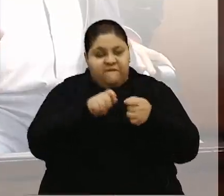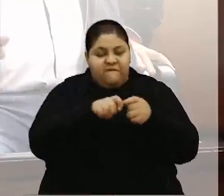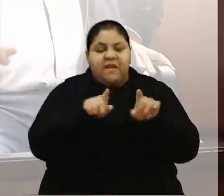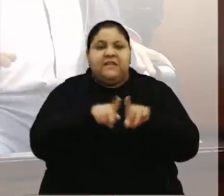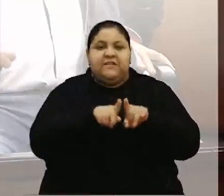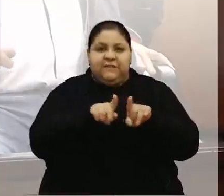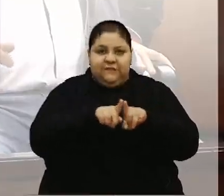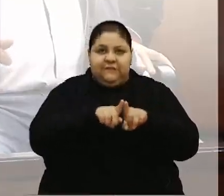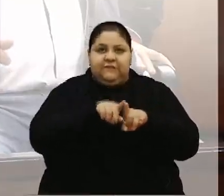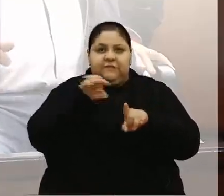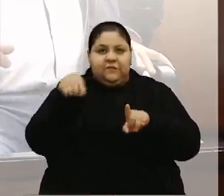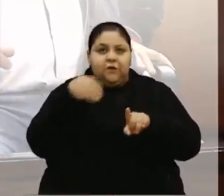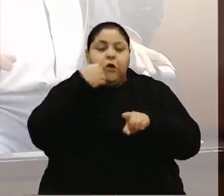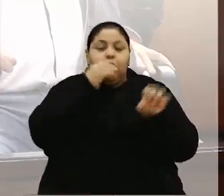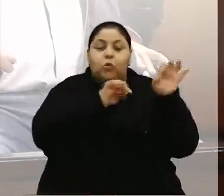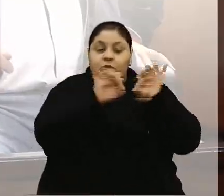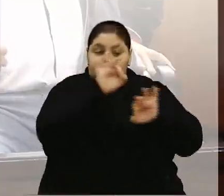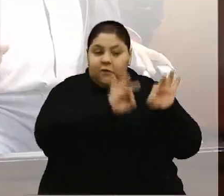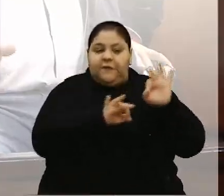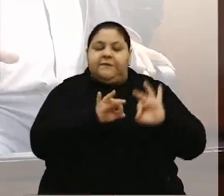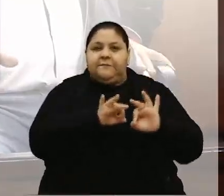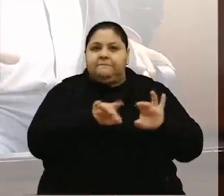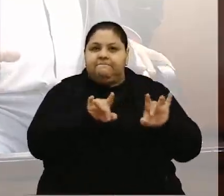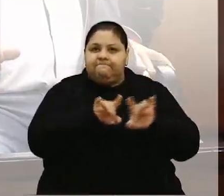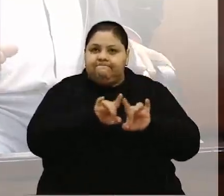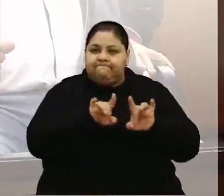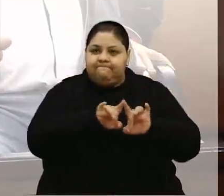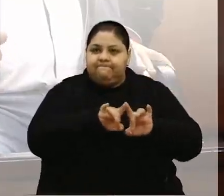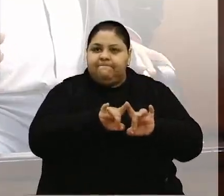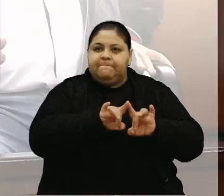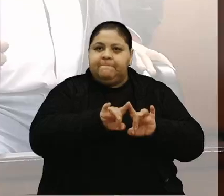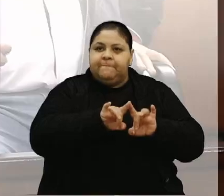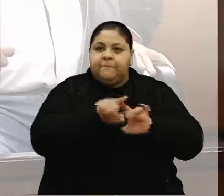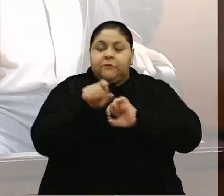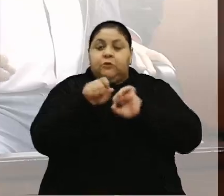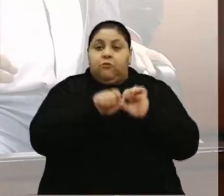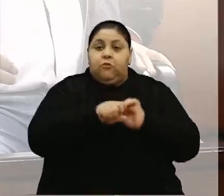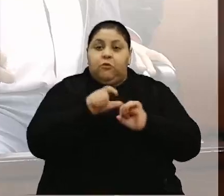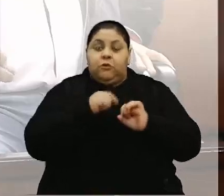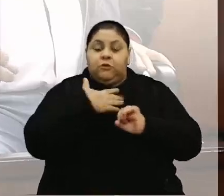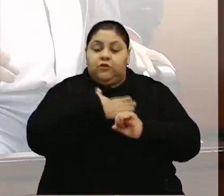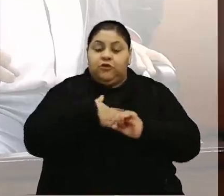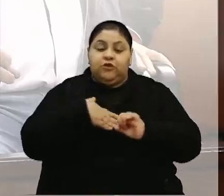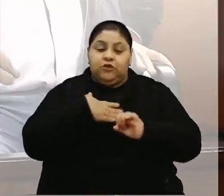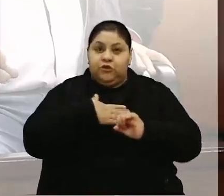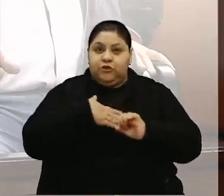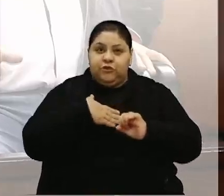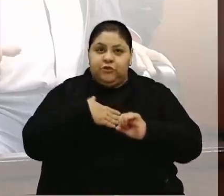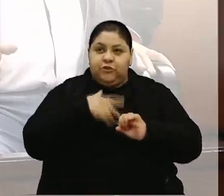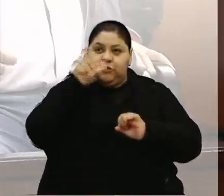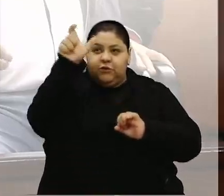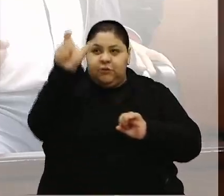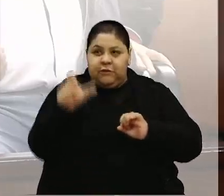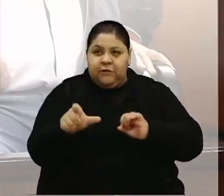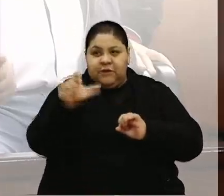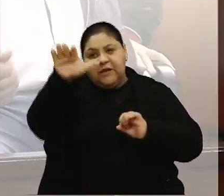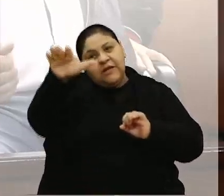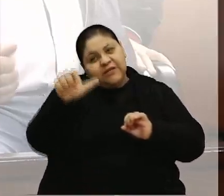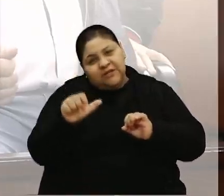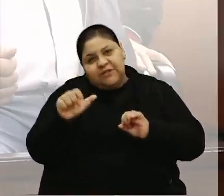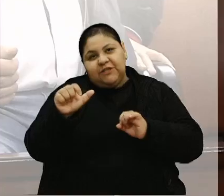artesanato, consigo elaborar umas feiras de artesanato. Daí eu posso ter o prazer de chamar essas pessoas que estão aqui de